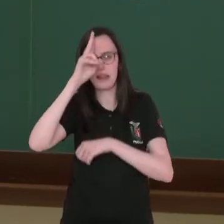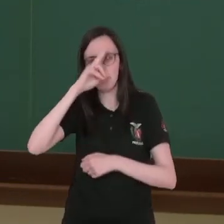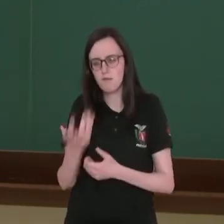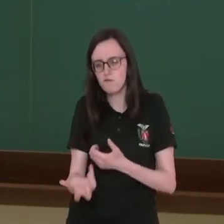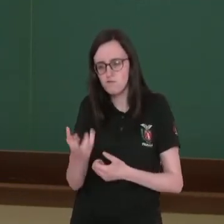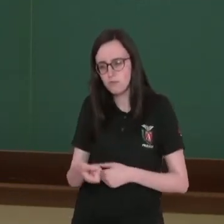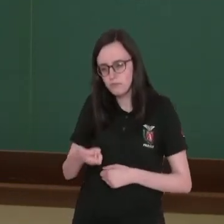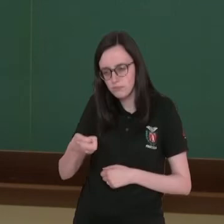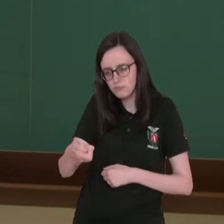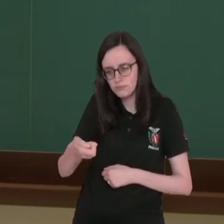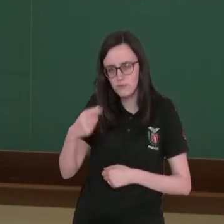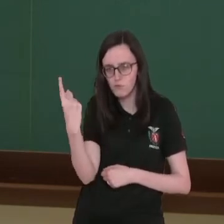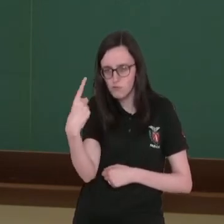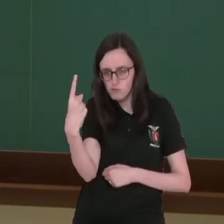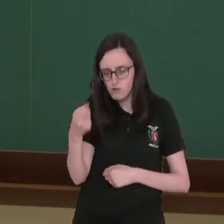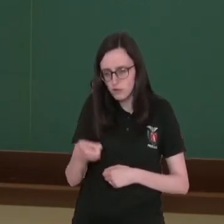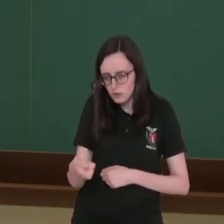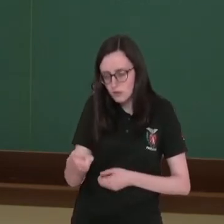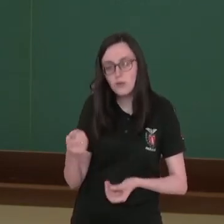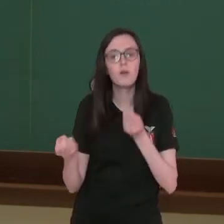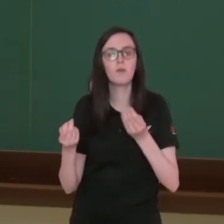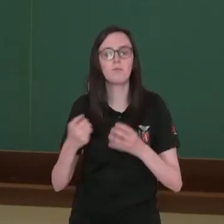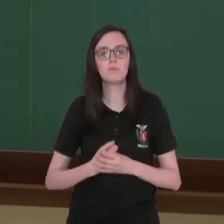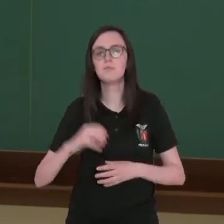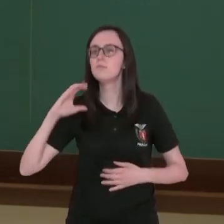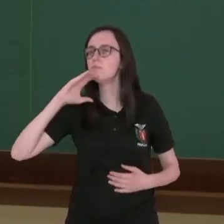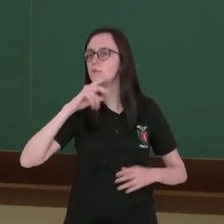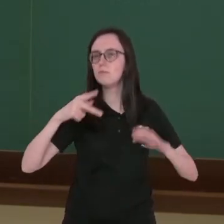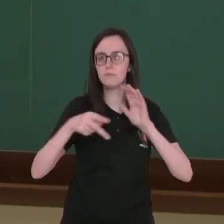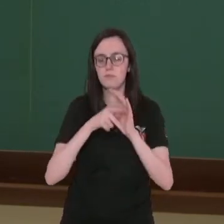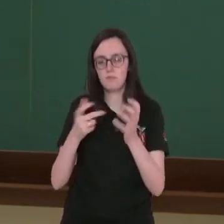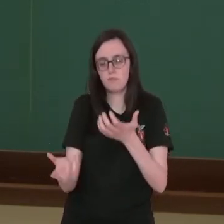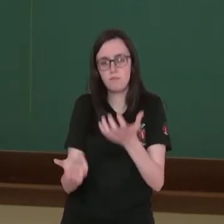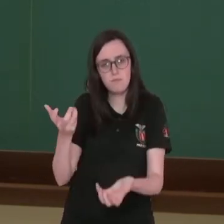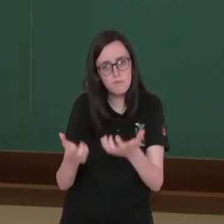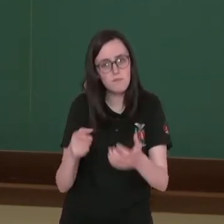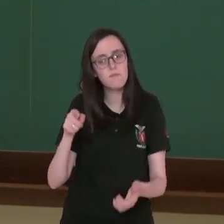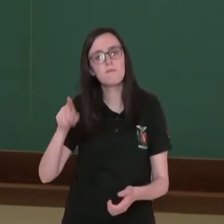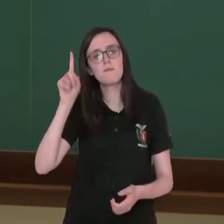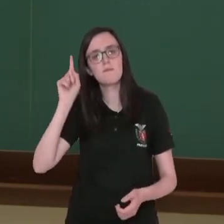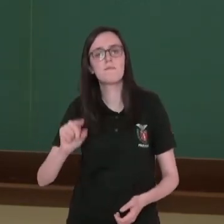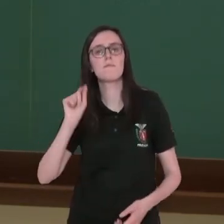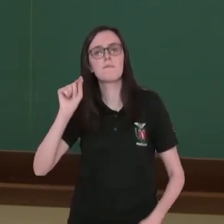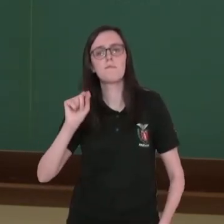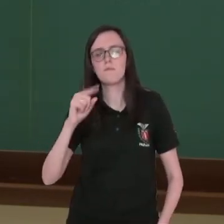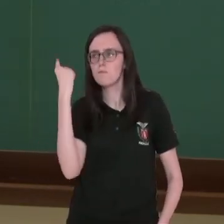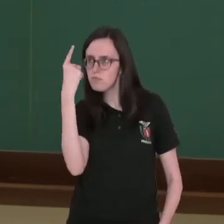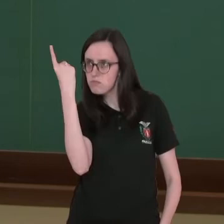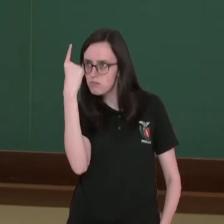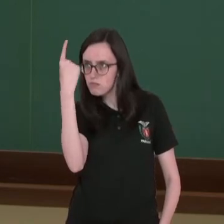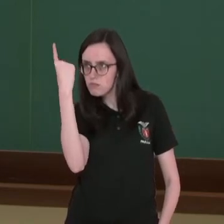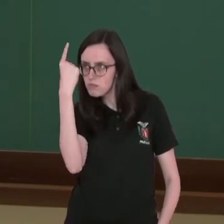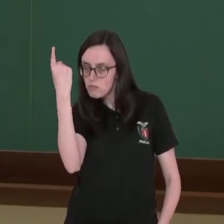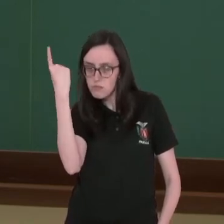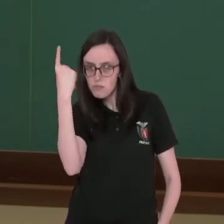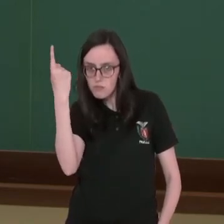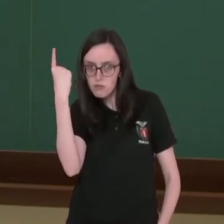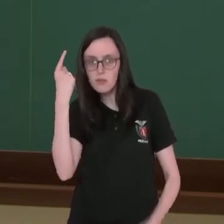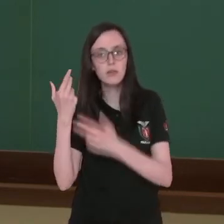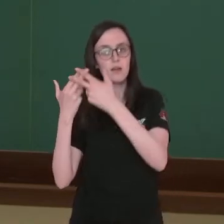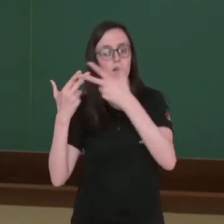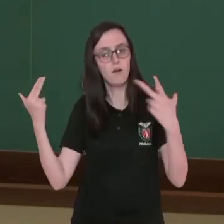panela de pressão, como se aplica? O calor que vem da chama, ele usa para empurrar aquele trequinho que eu não sei, né, qual é o